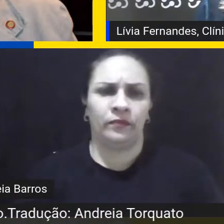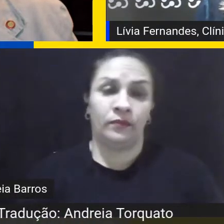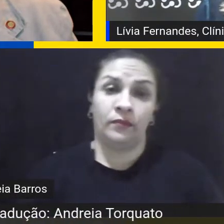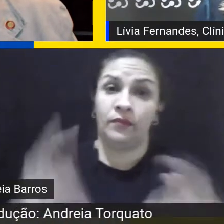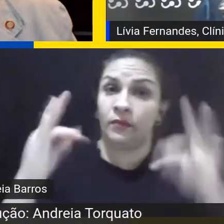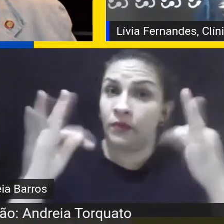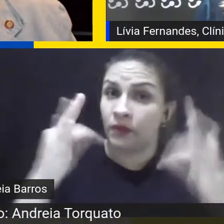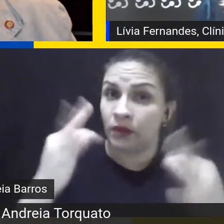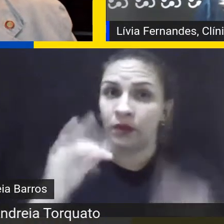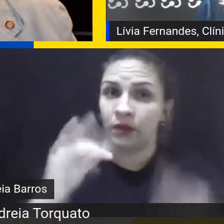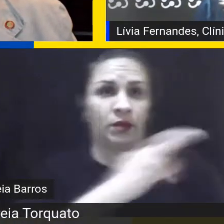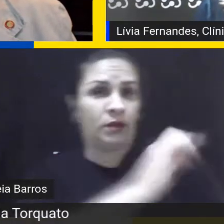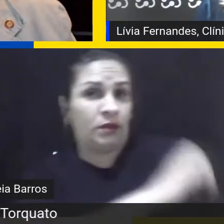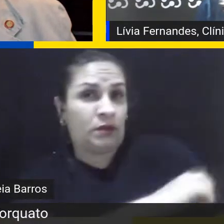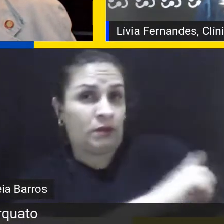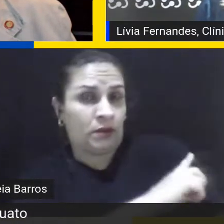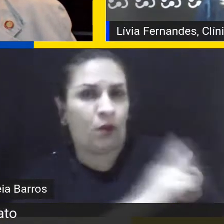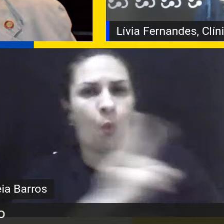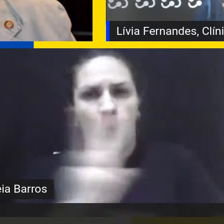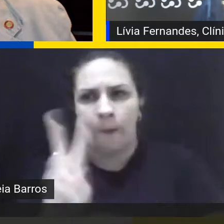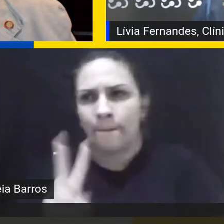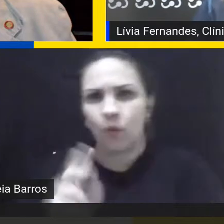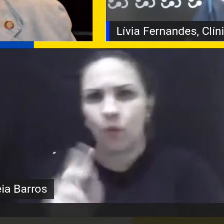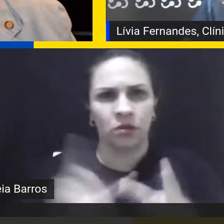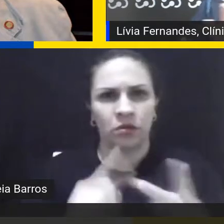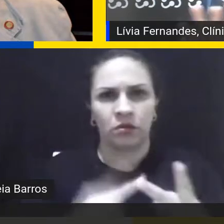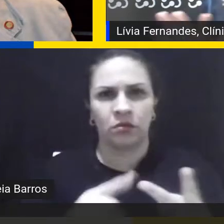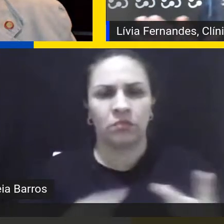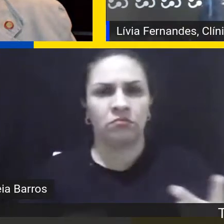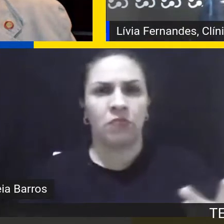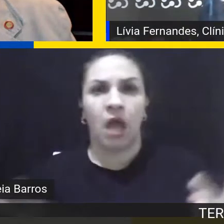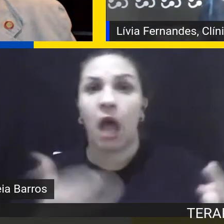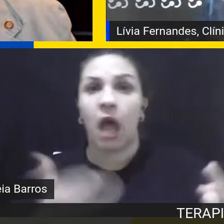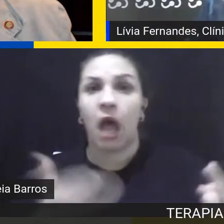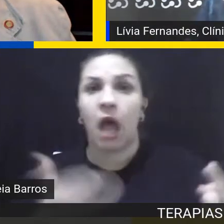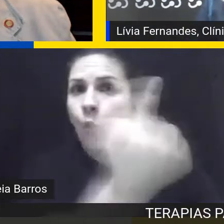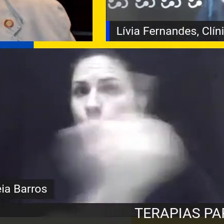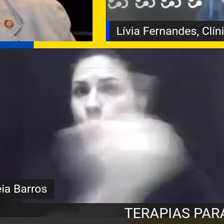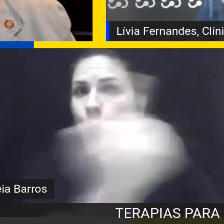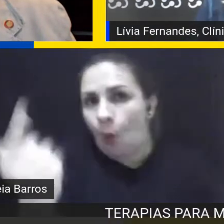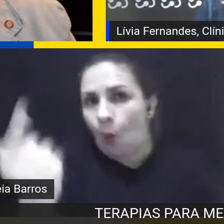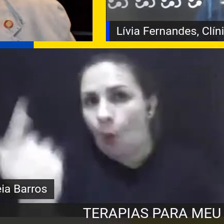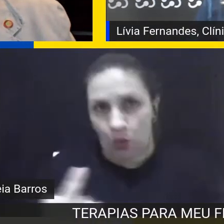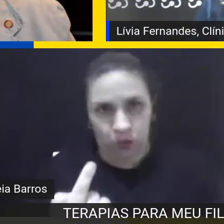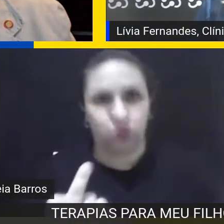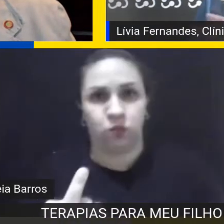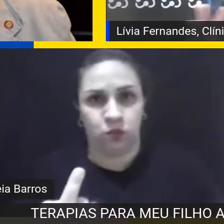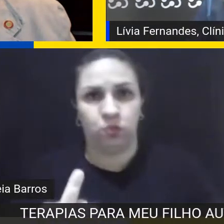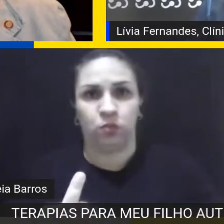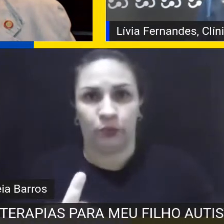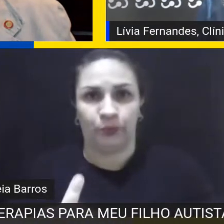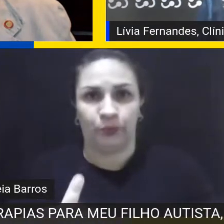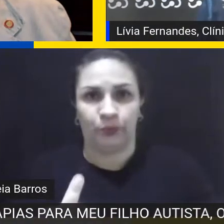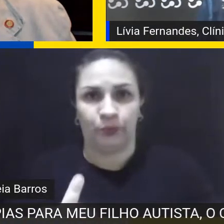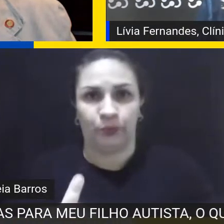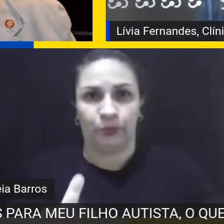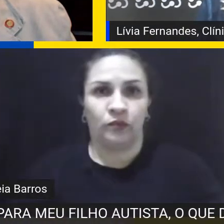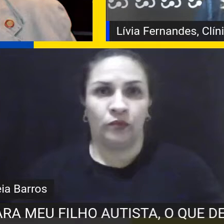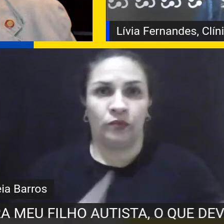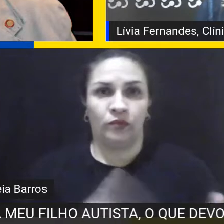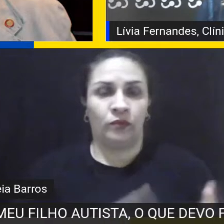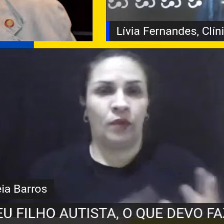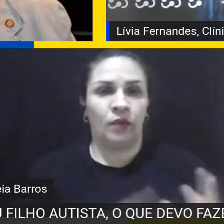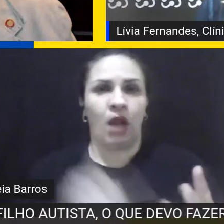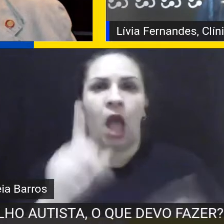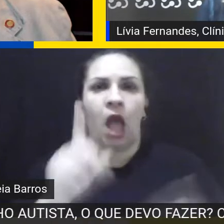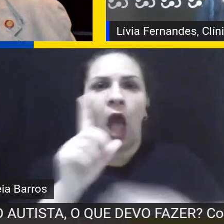uma monitora, o atendimento é individual, uso de álcool o tempo